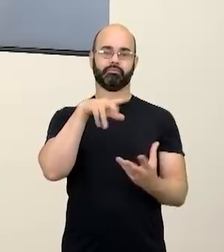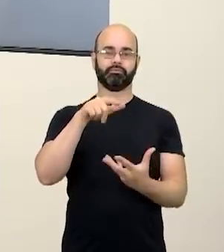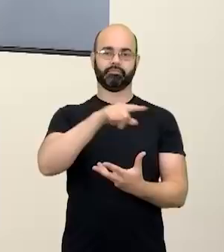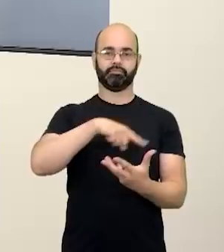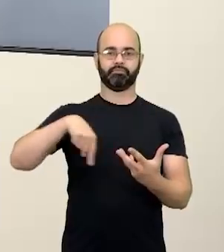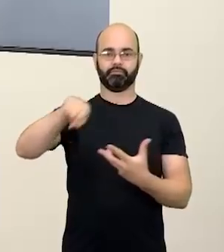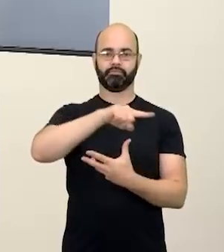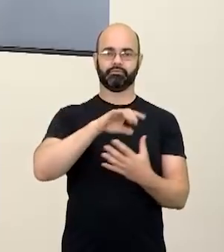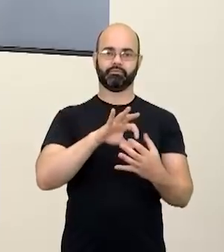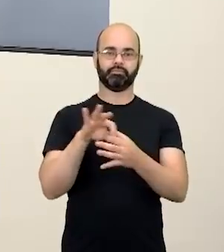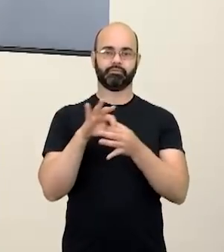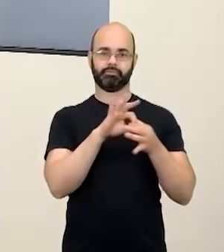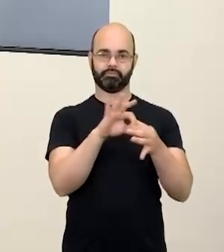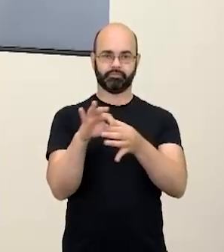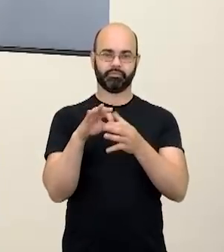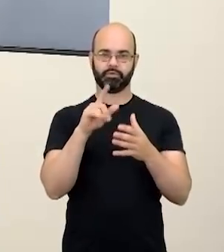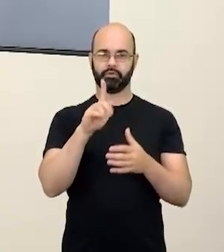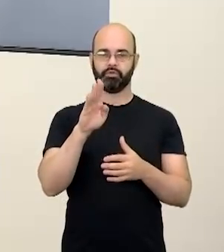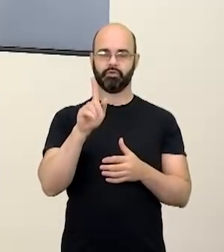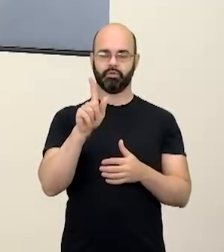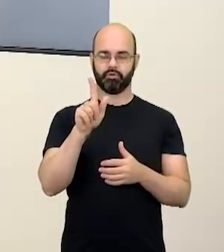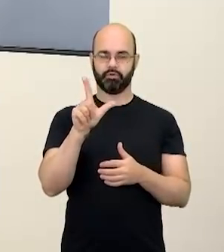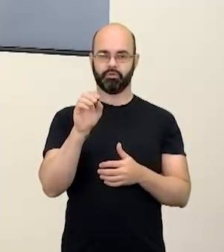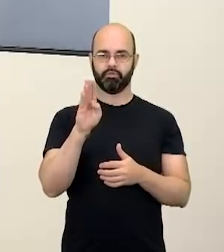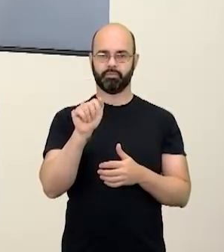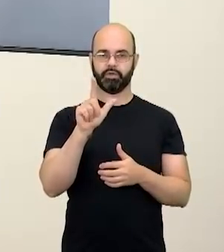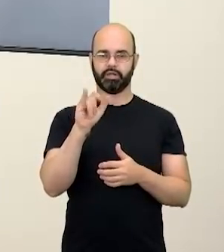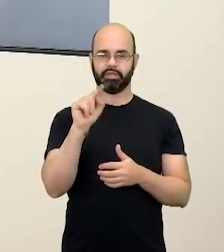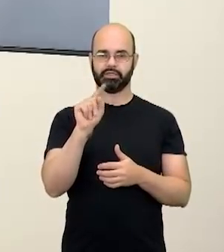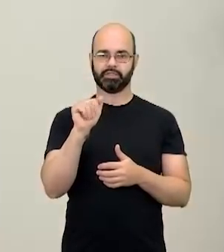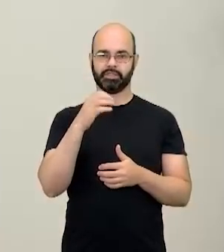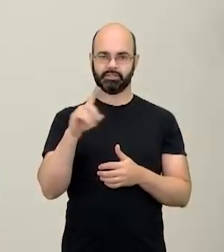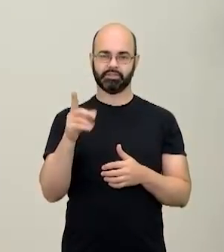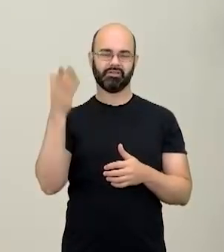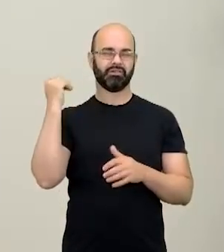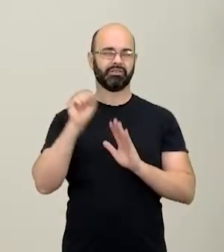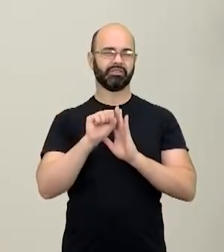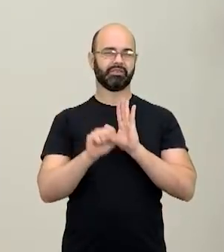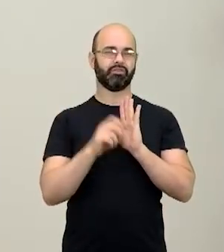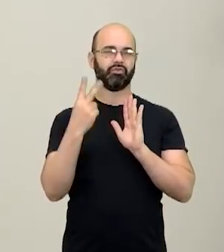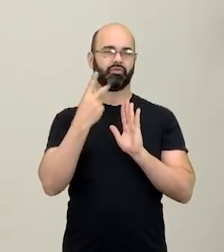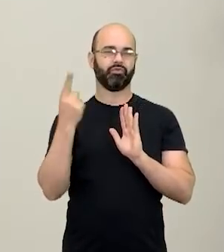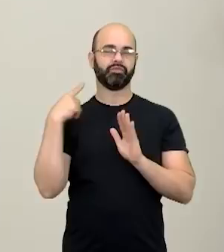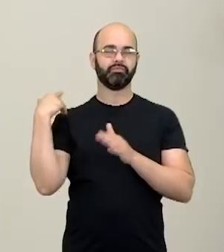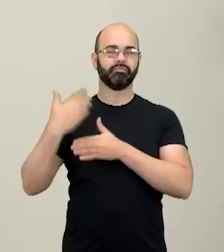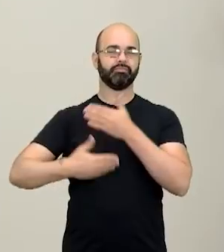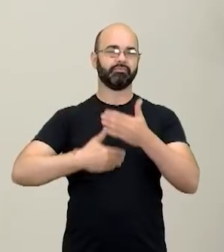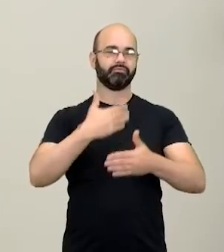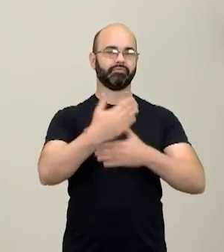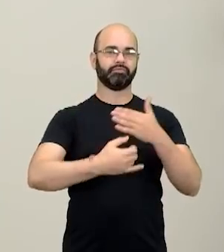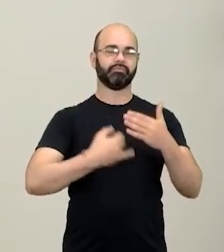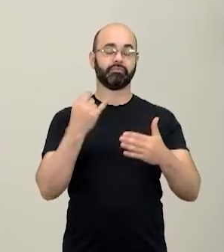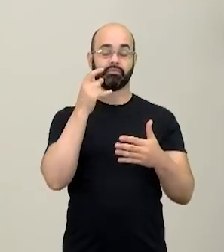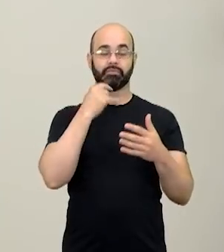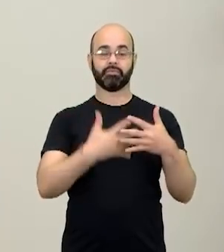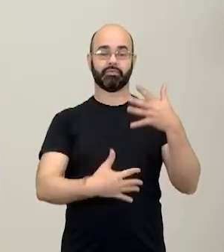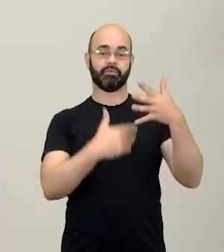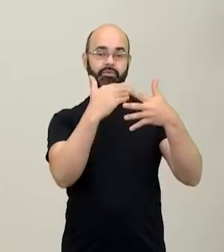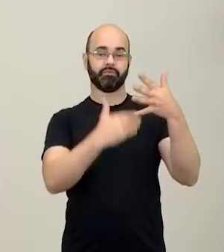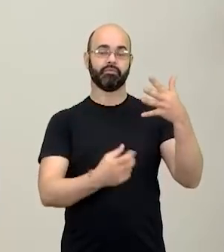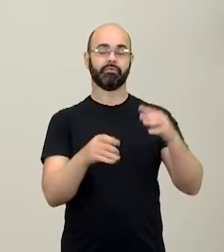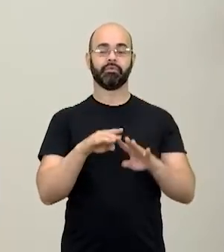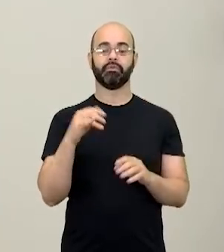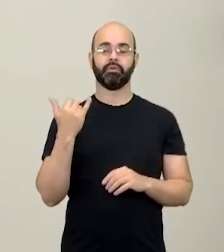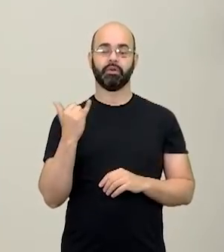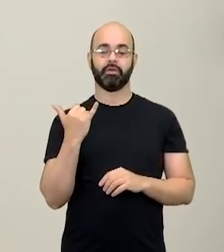que tem uma formação diferenciada a partir do século XXI. Tá? Inclusive o professor Carlos aqui me ajudando também, ó,